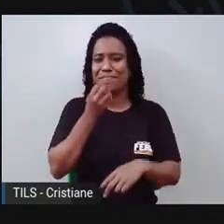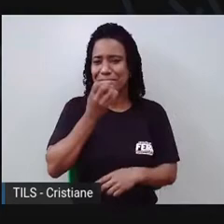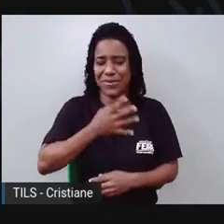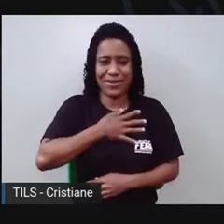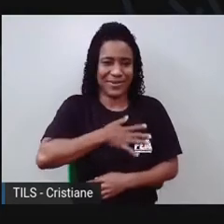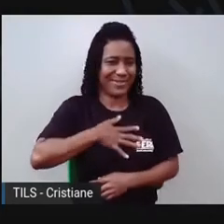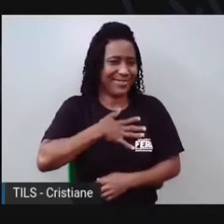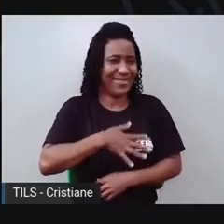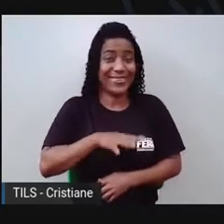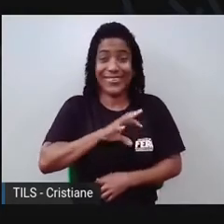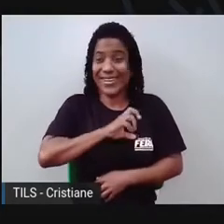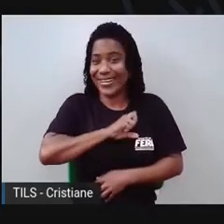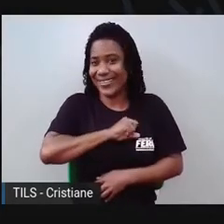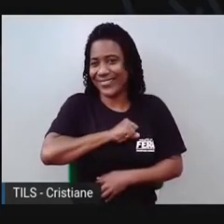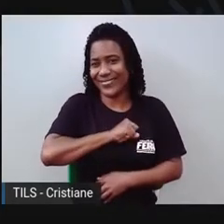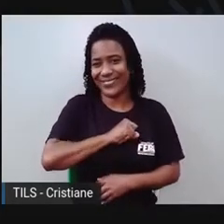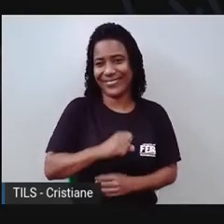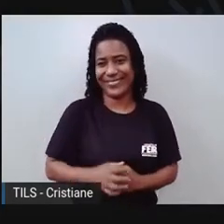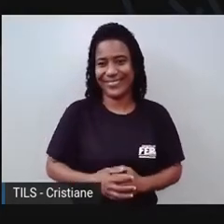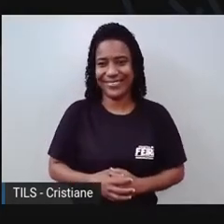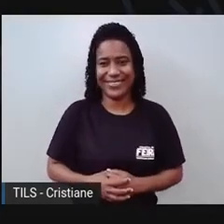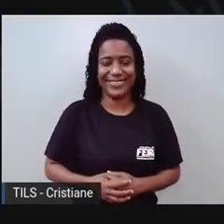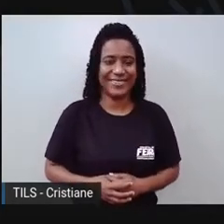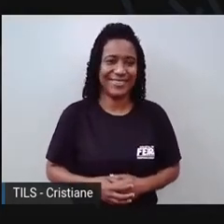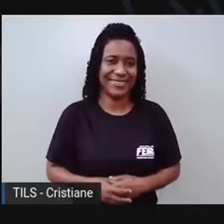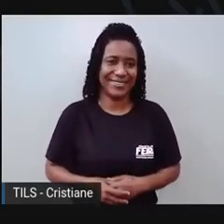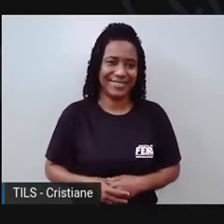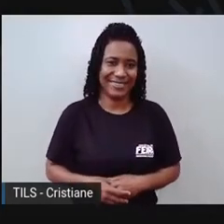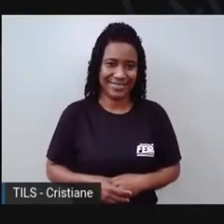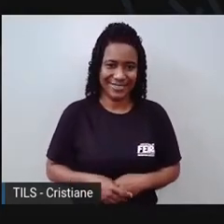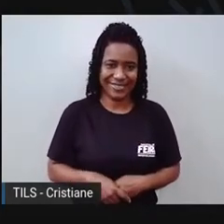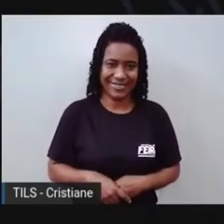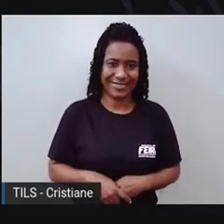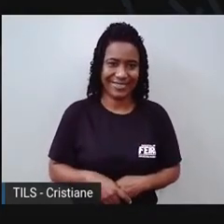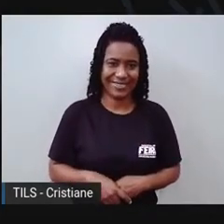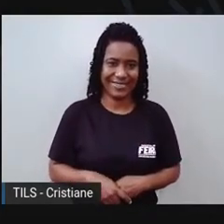Pro adora. Então a gente vai colocar aqui, ó,